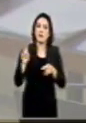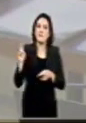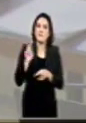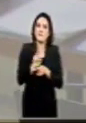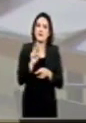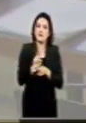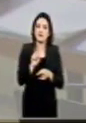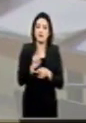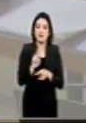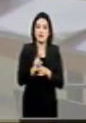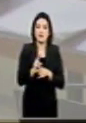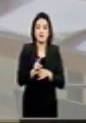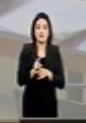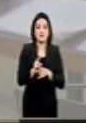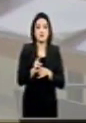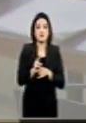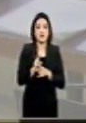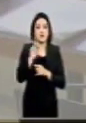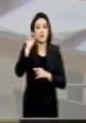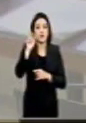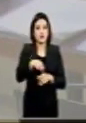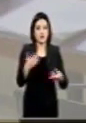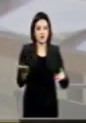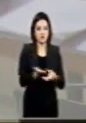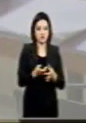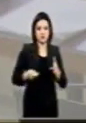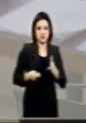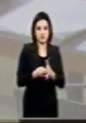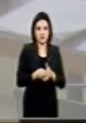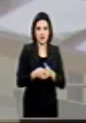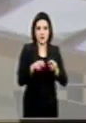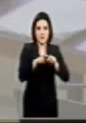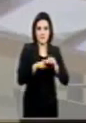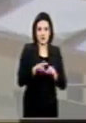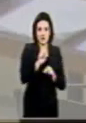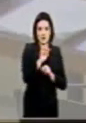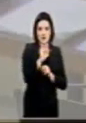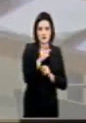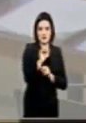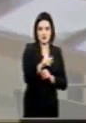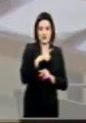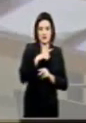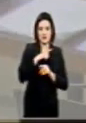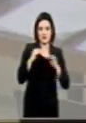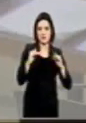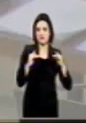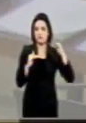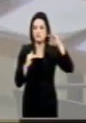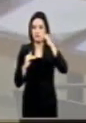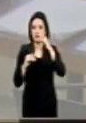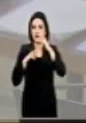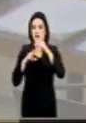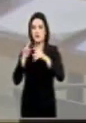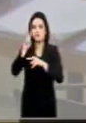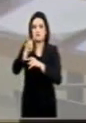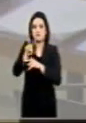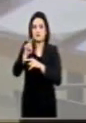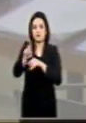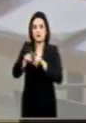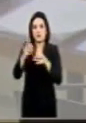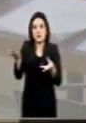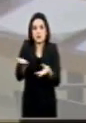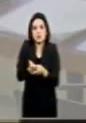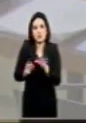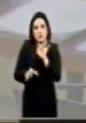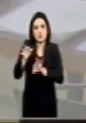dos mandatos parlamentares, objeto cuja proteção não se coloca,